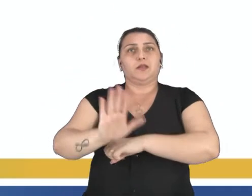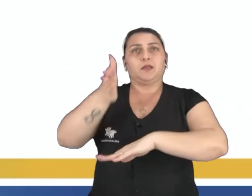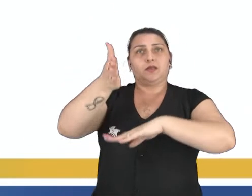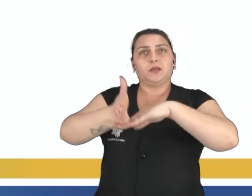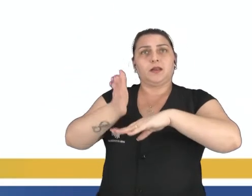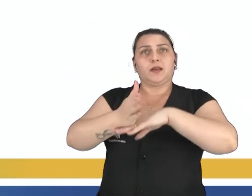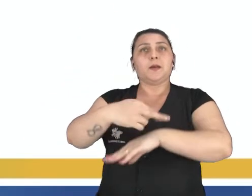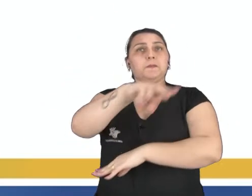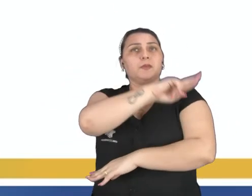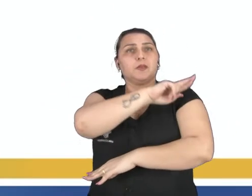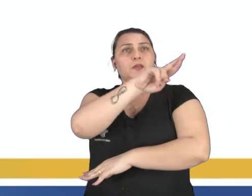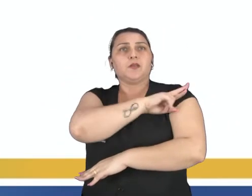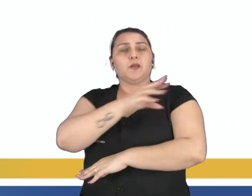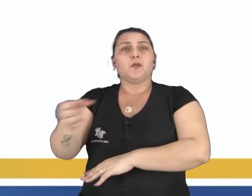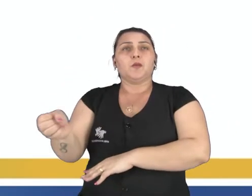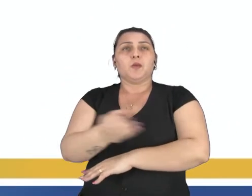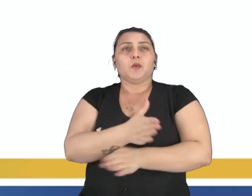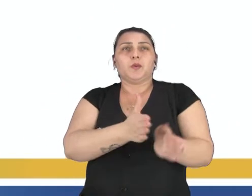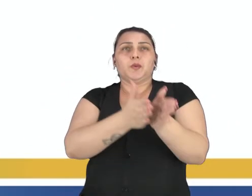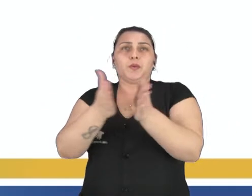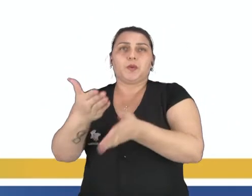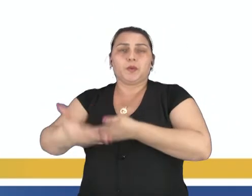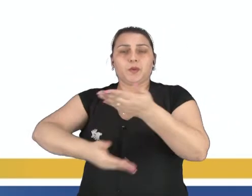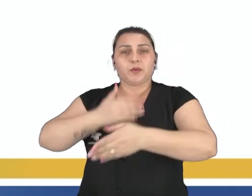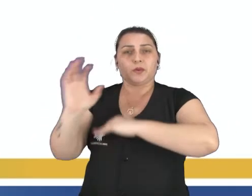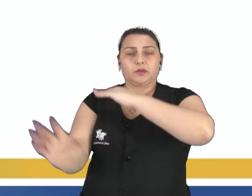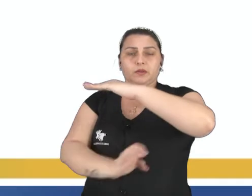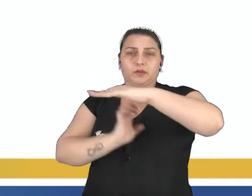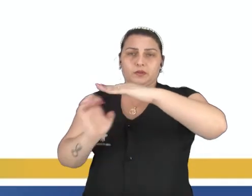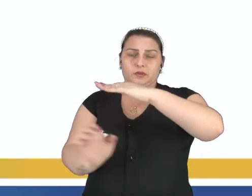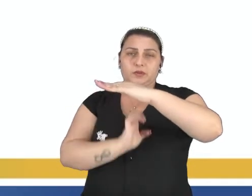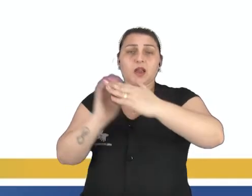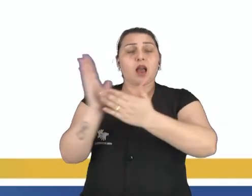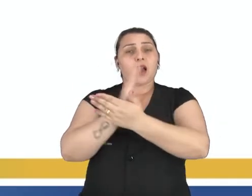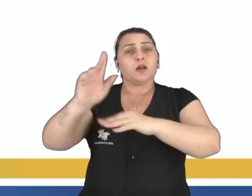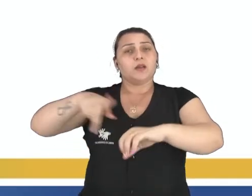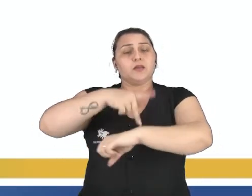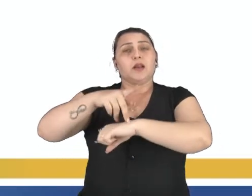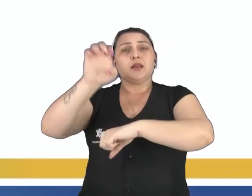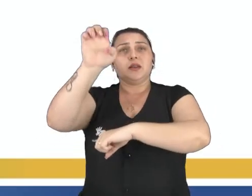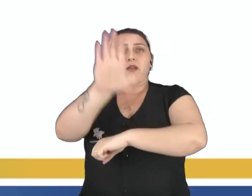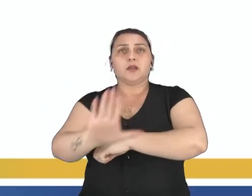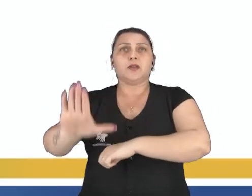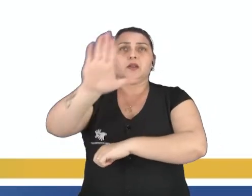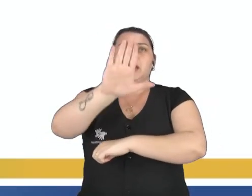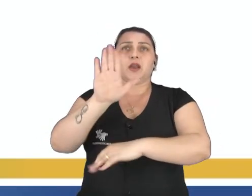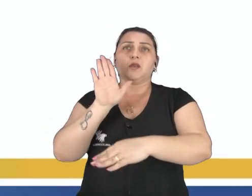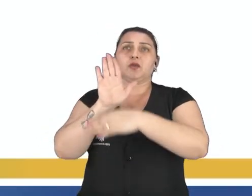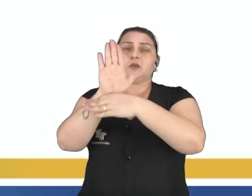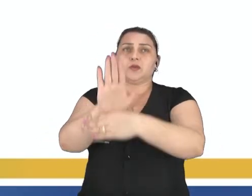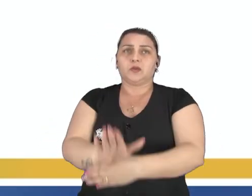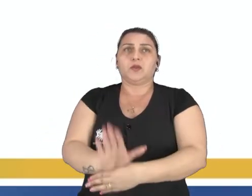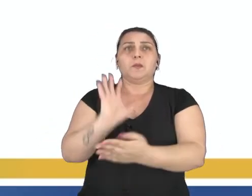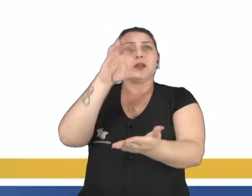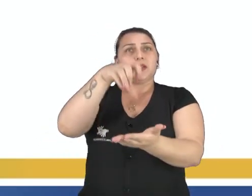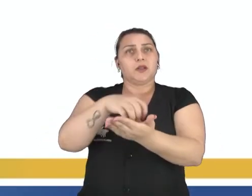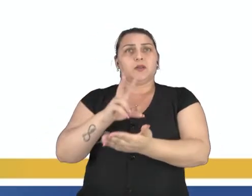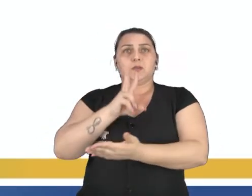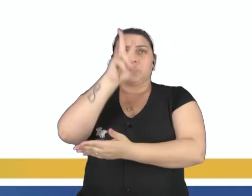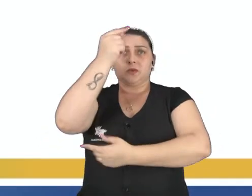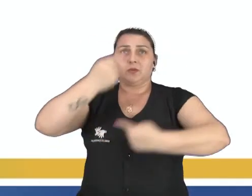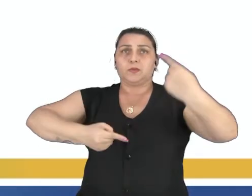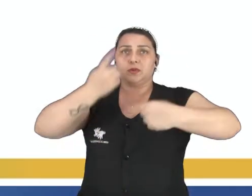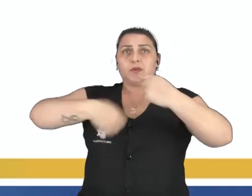Nacional moderno representou uma nova fase das relações comerciais de alguns países europeus e contribuiu para a centralização do